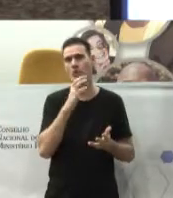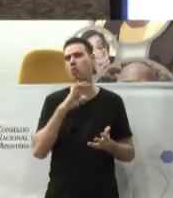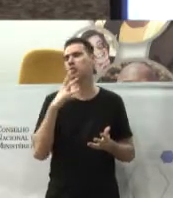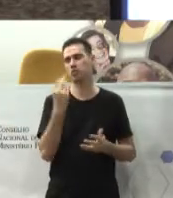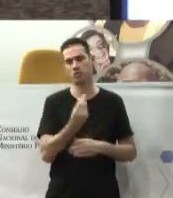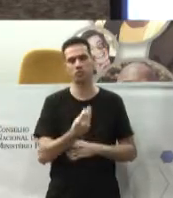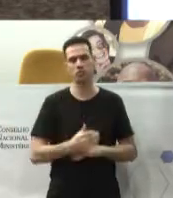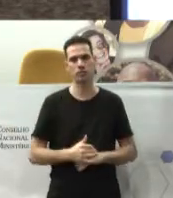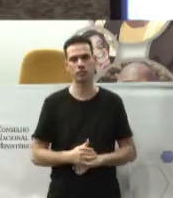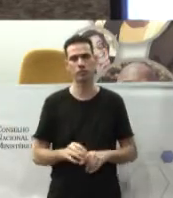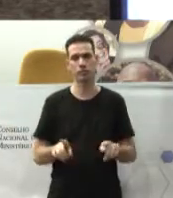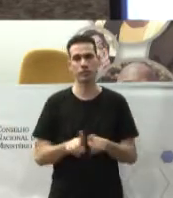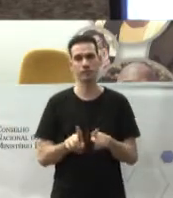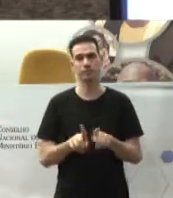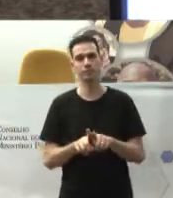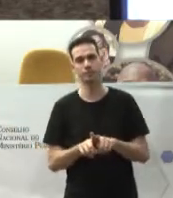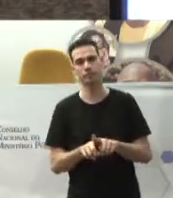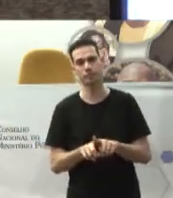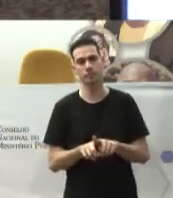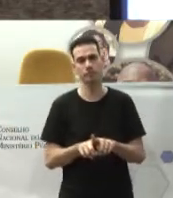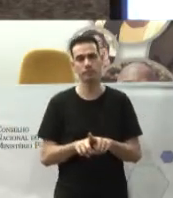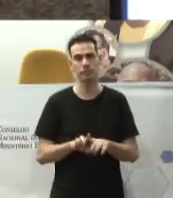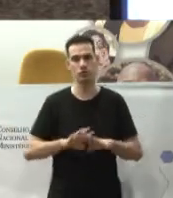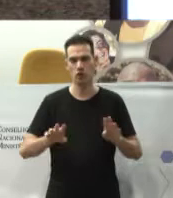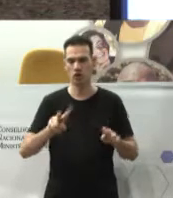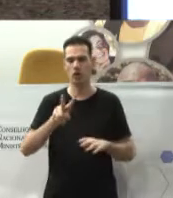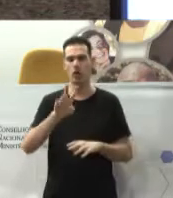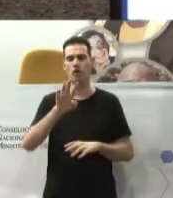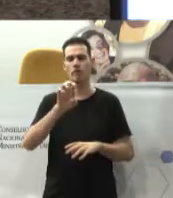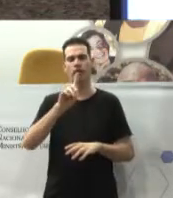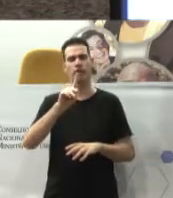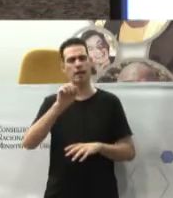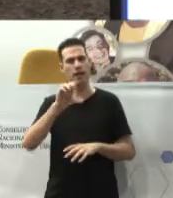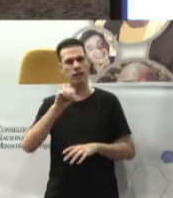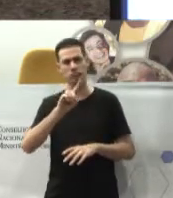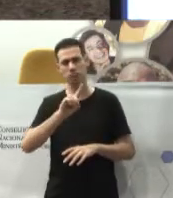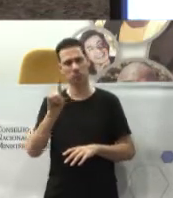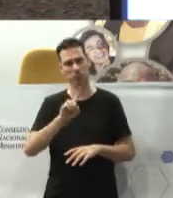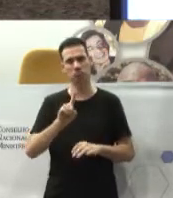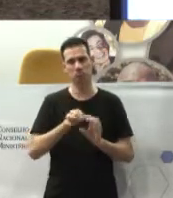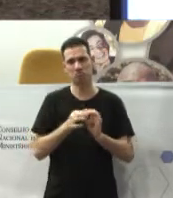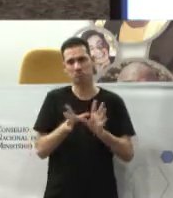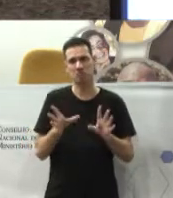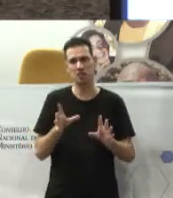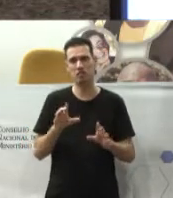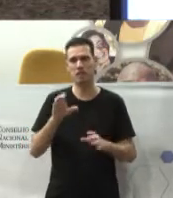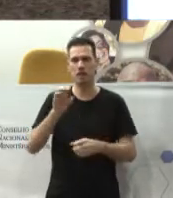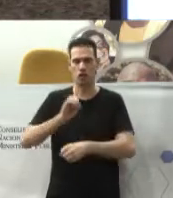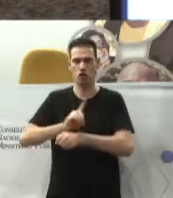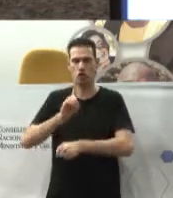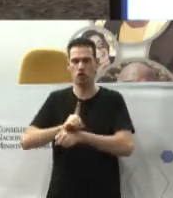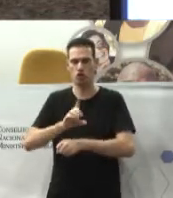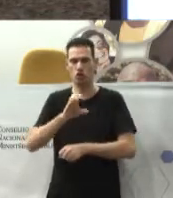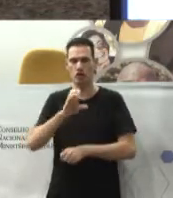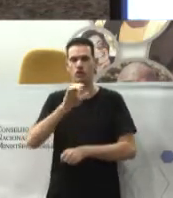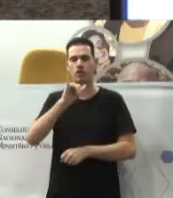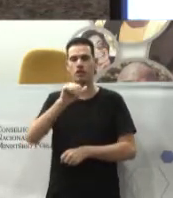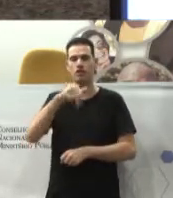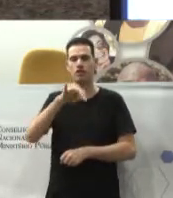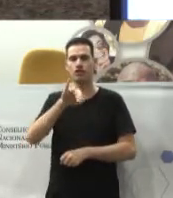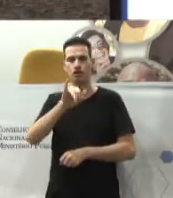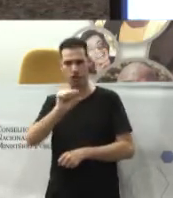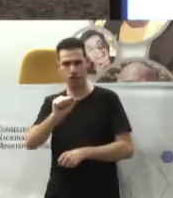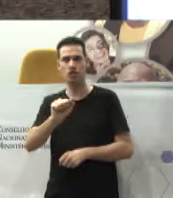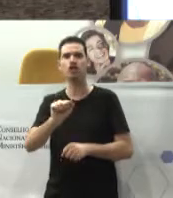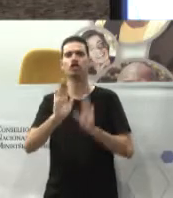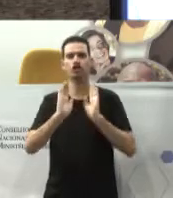todos. E como é autocomposição, isso não está vedado. E como nós vimos pela doutora Cíntia, isso foi confirmado pelo Tribunal